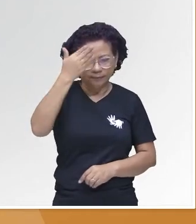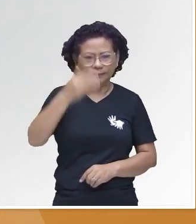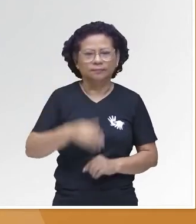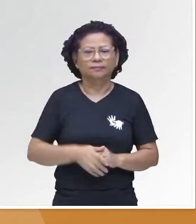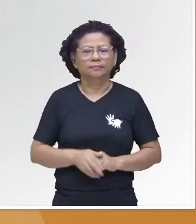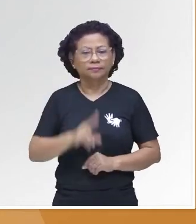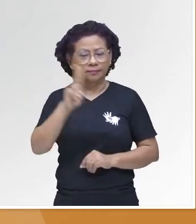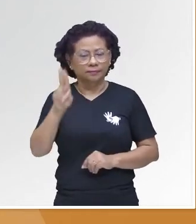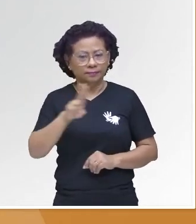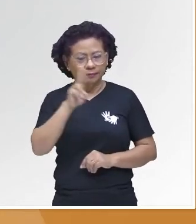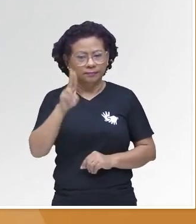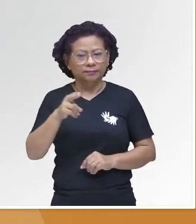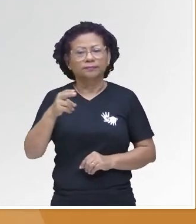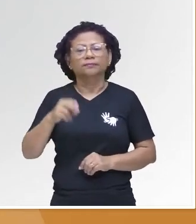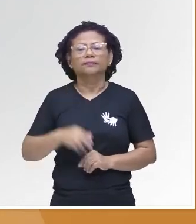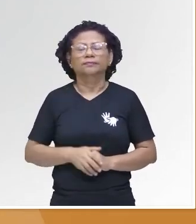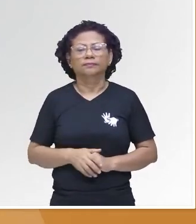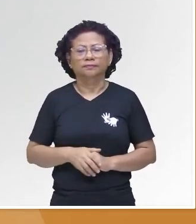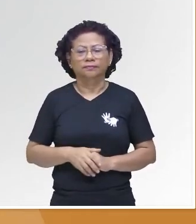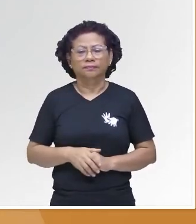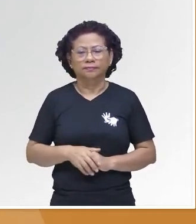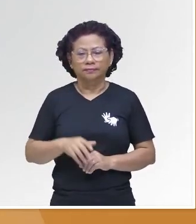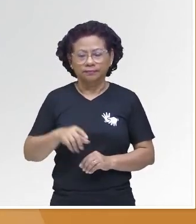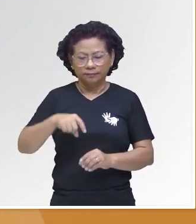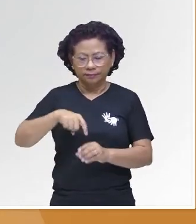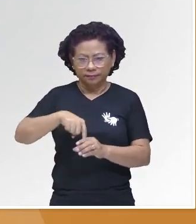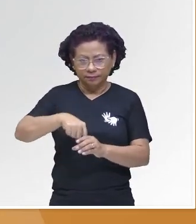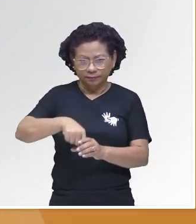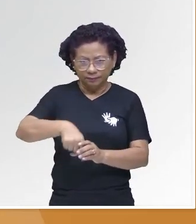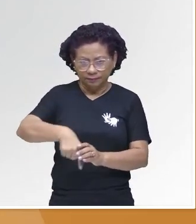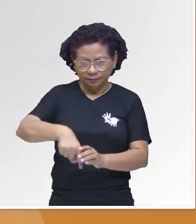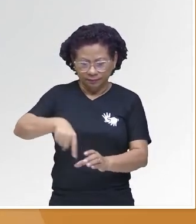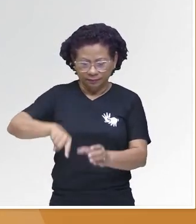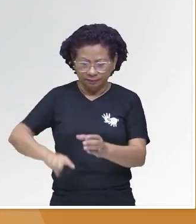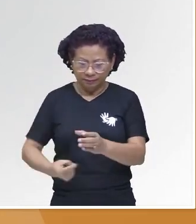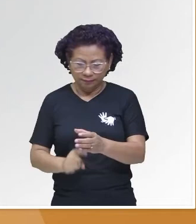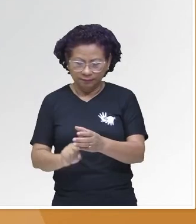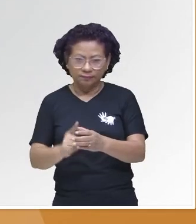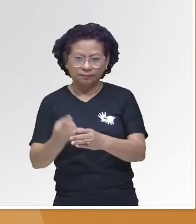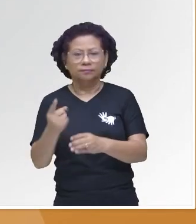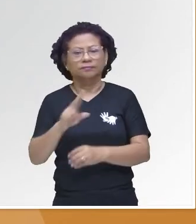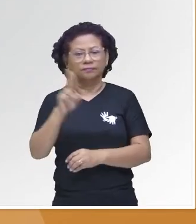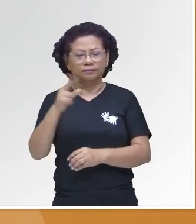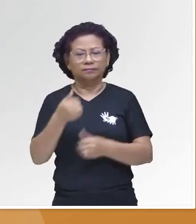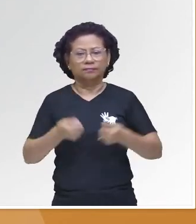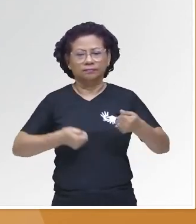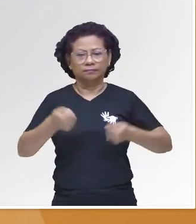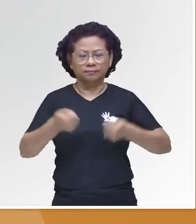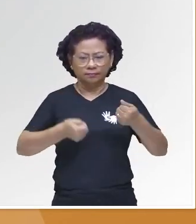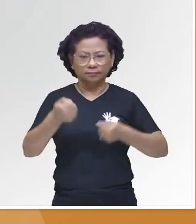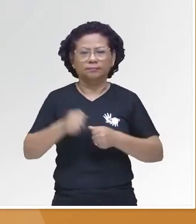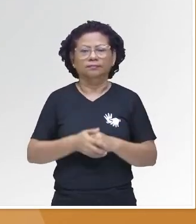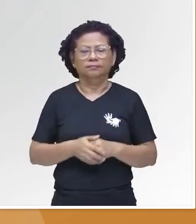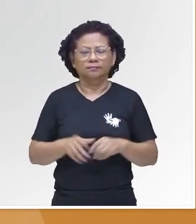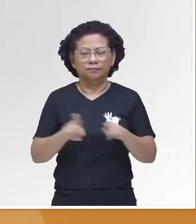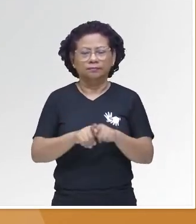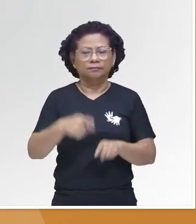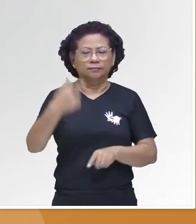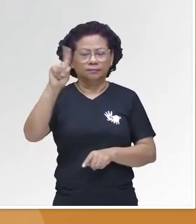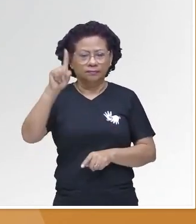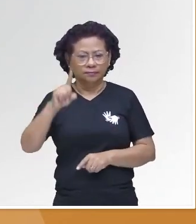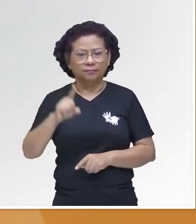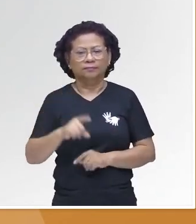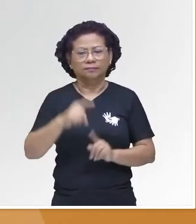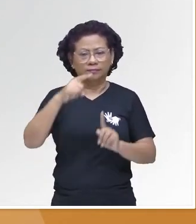até mesmo para movimentação de veículos, tá? Gente, outra fonte não renovável de energia que nós